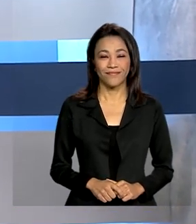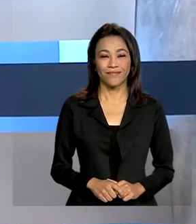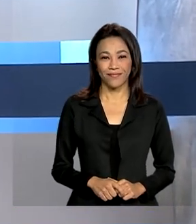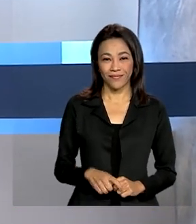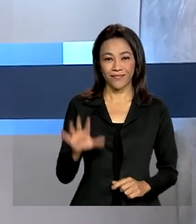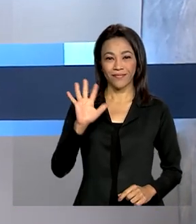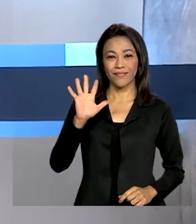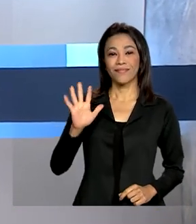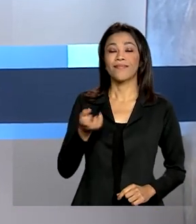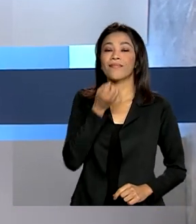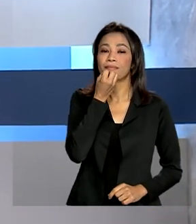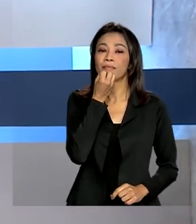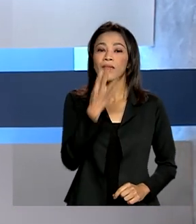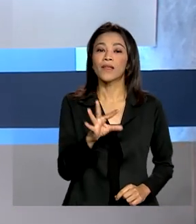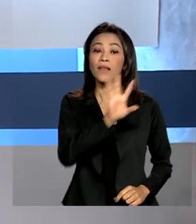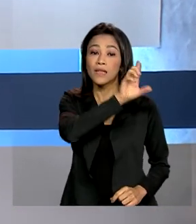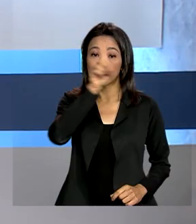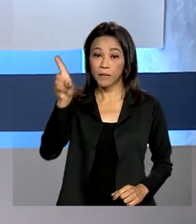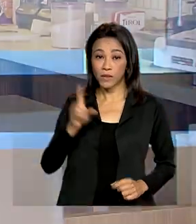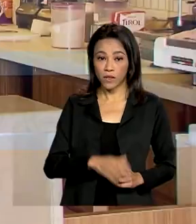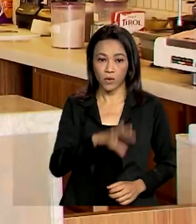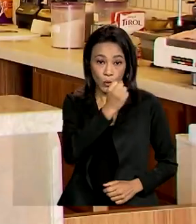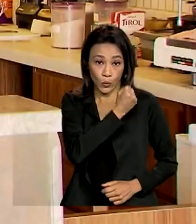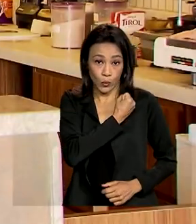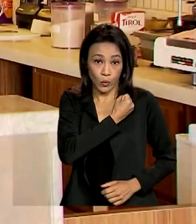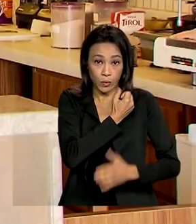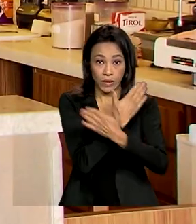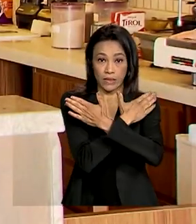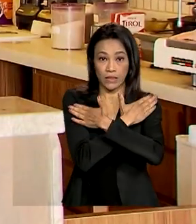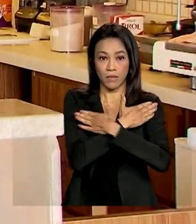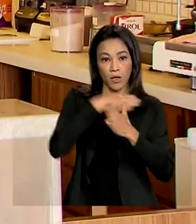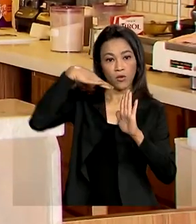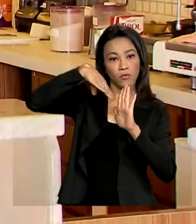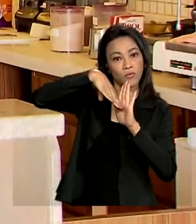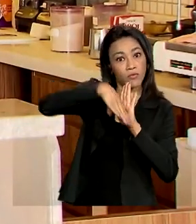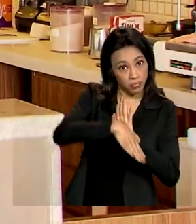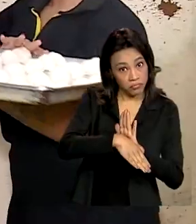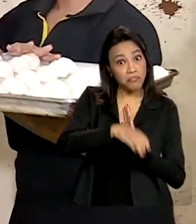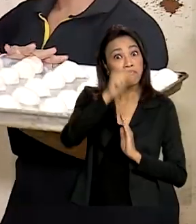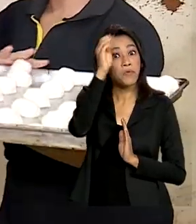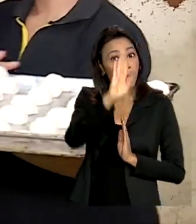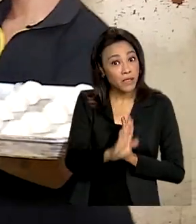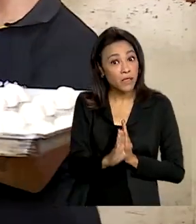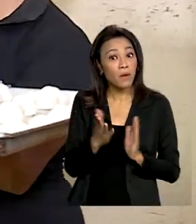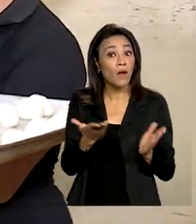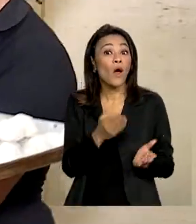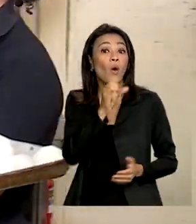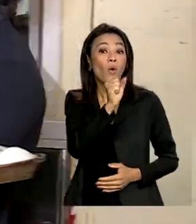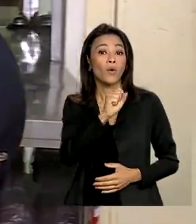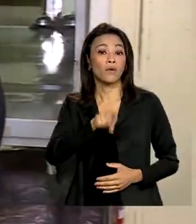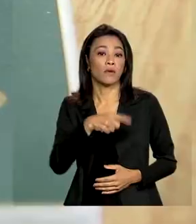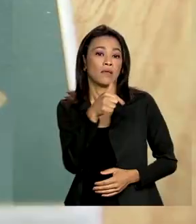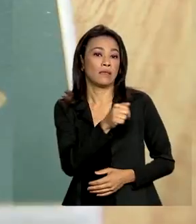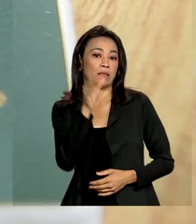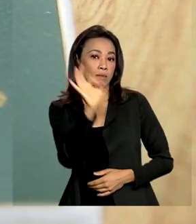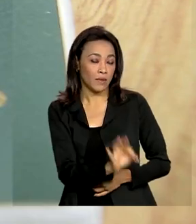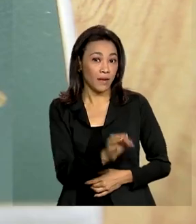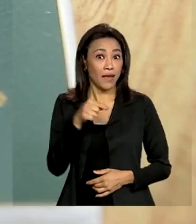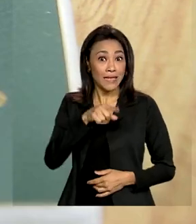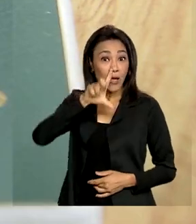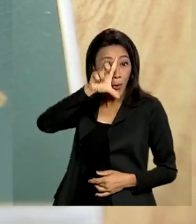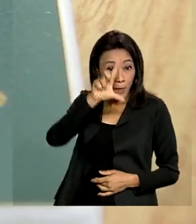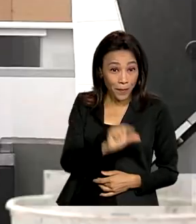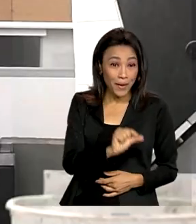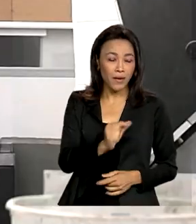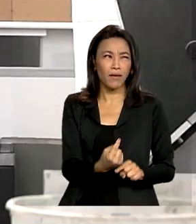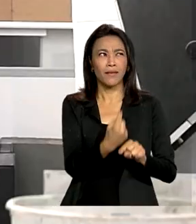Olá bom dia taxa de desemprego cai no Brasil e fica em 8,7%, é o menor